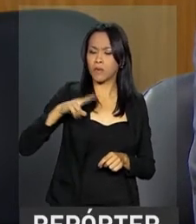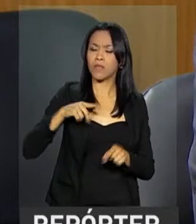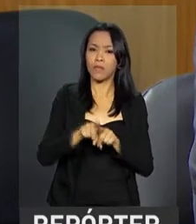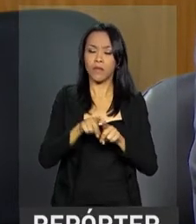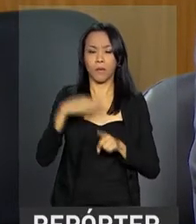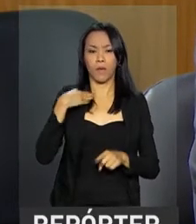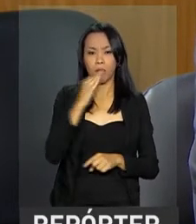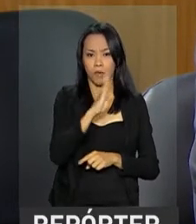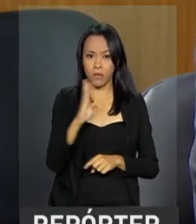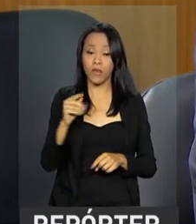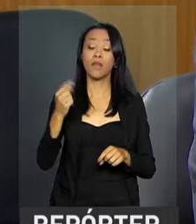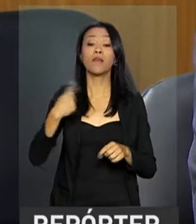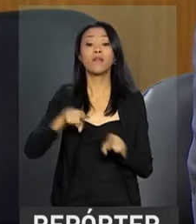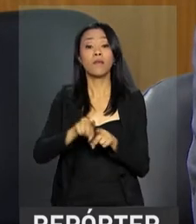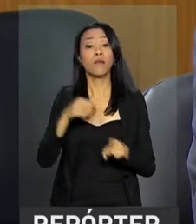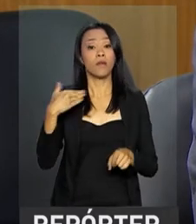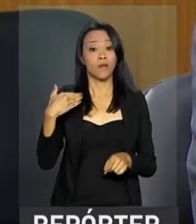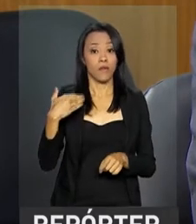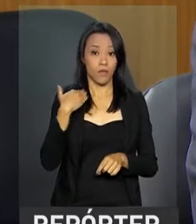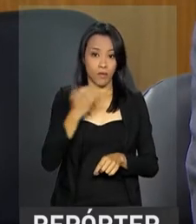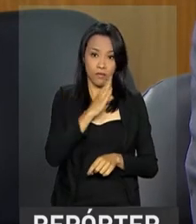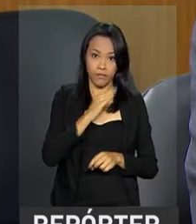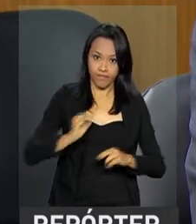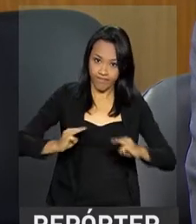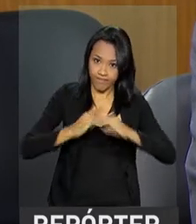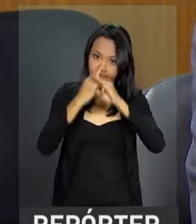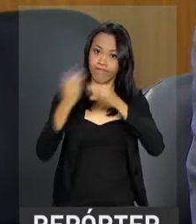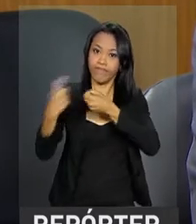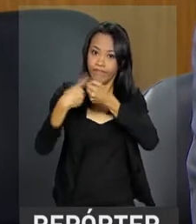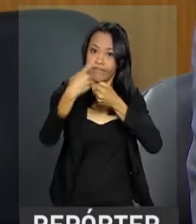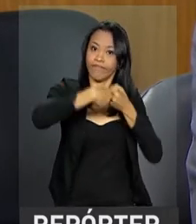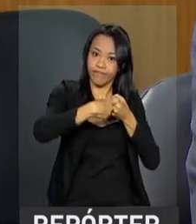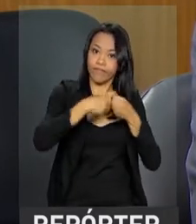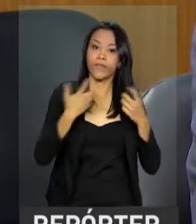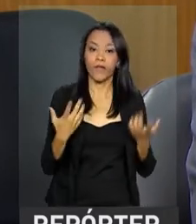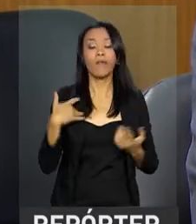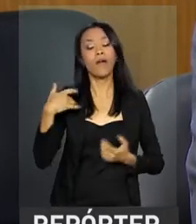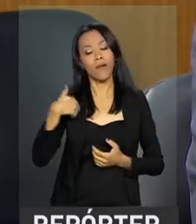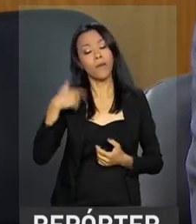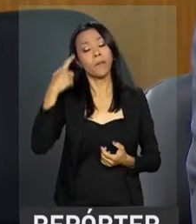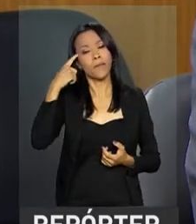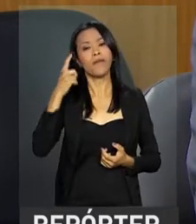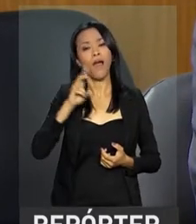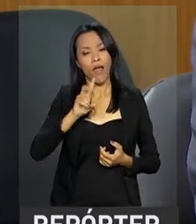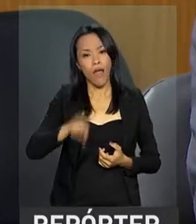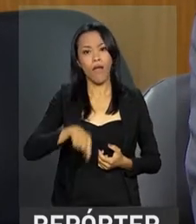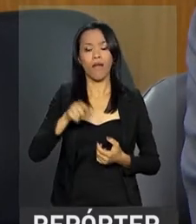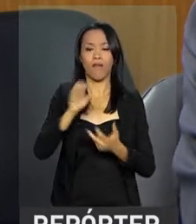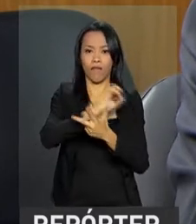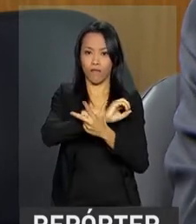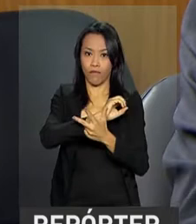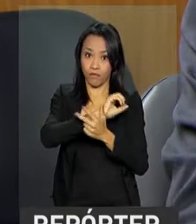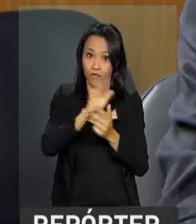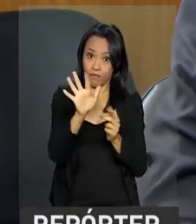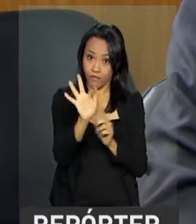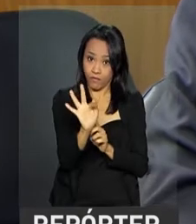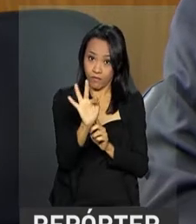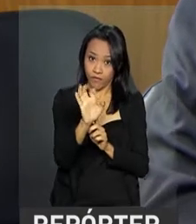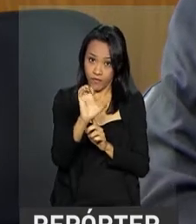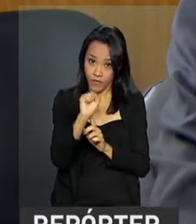e Caixa Econômica Federal. Então eu imagino que a gente vai ter um FIES ainda melhor do ponto de vista